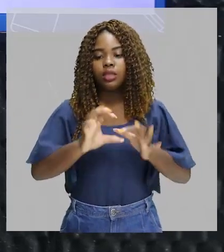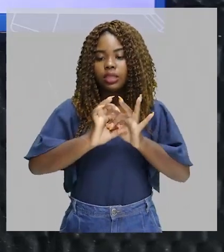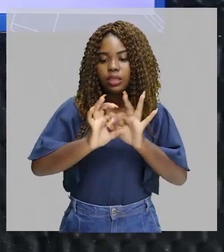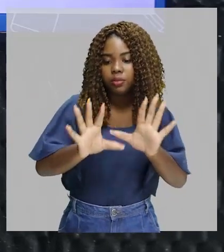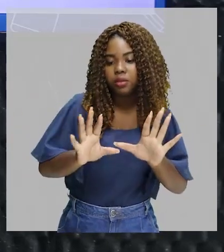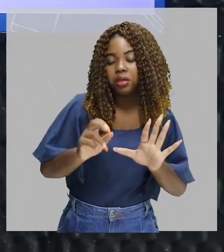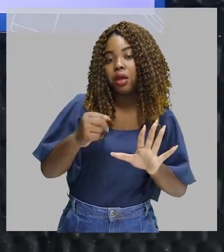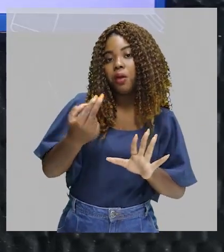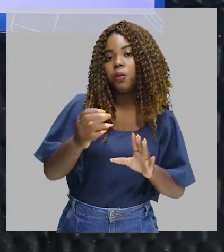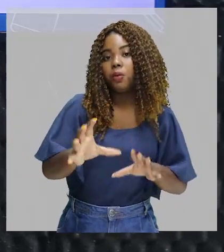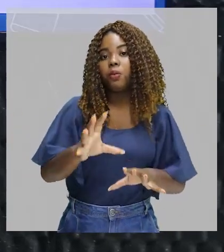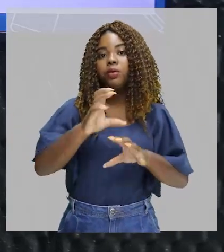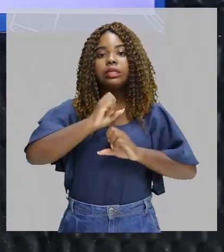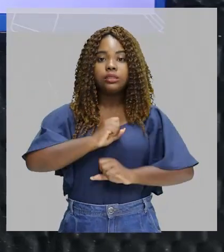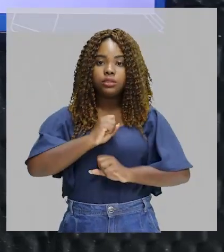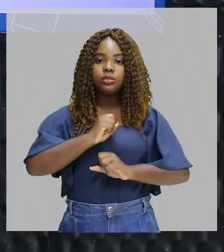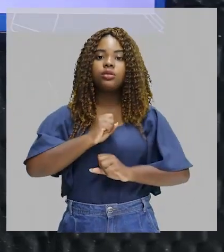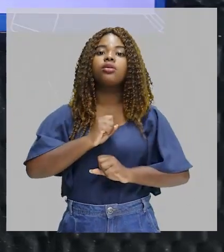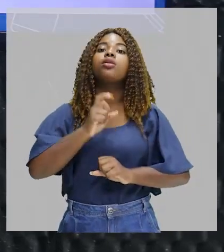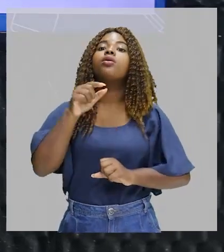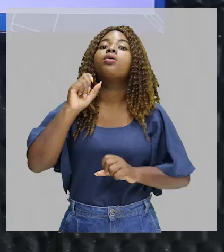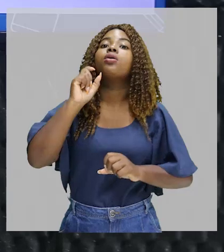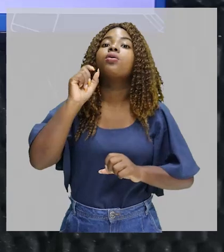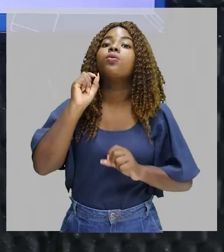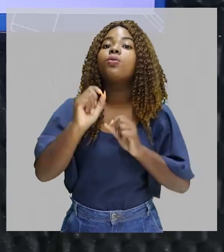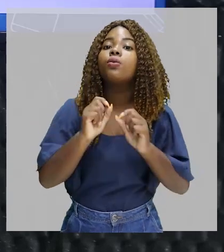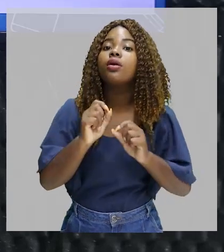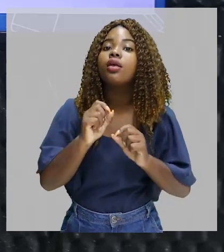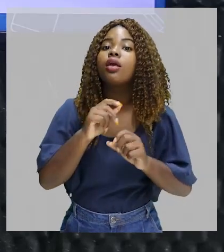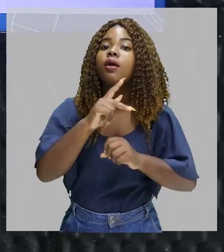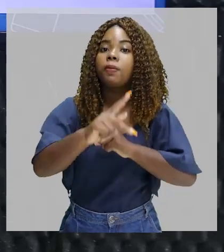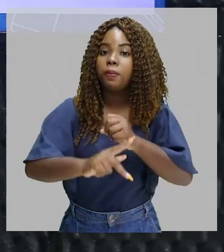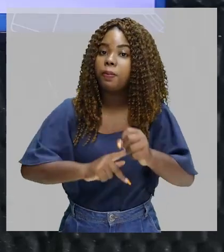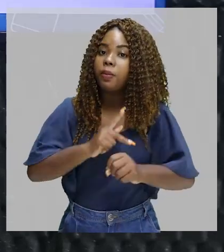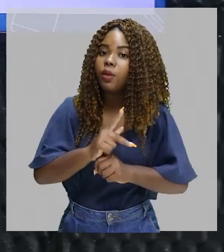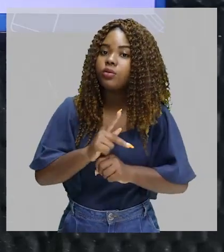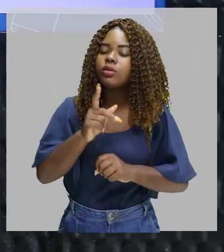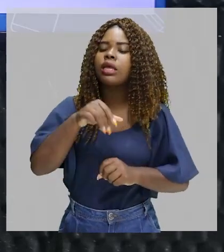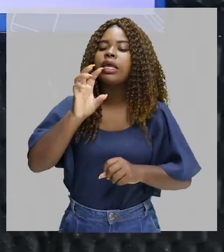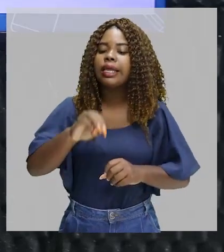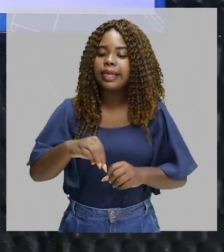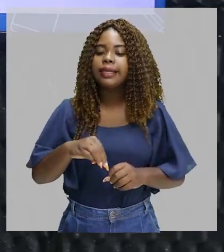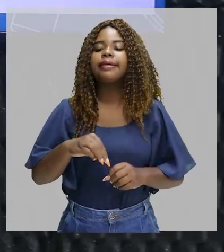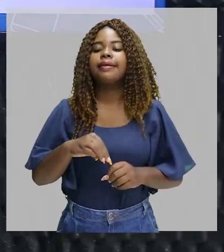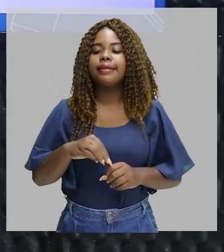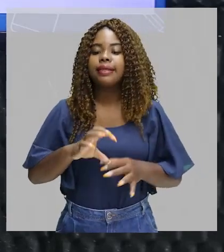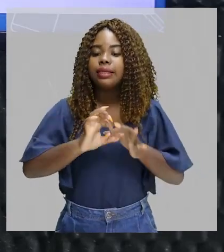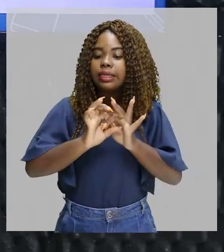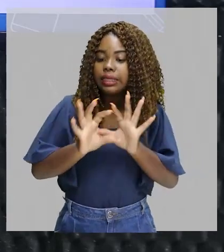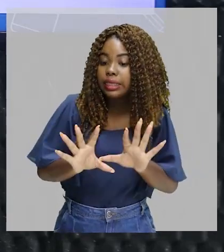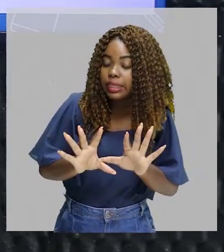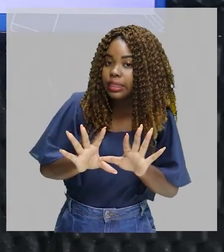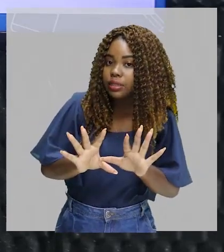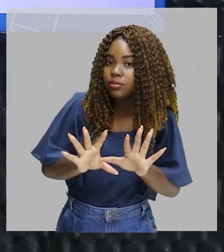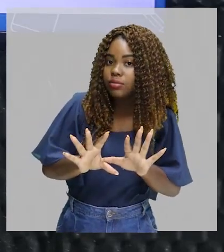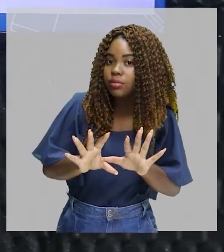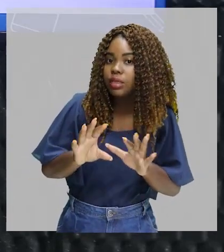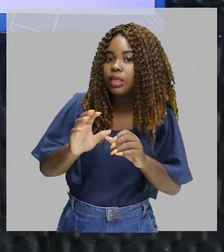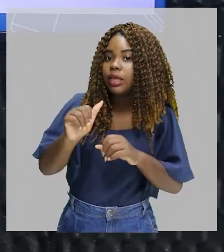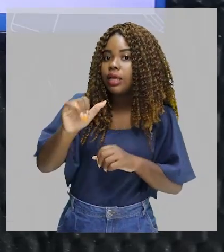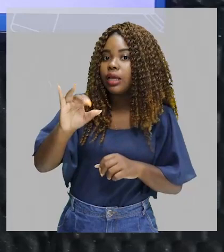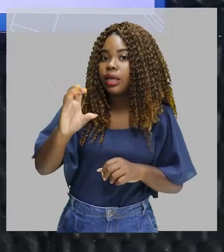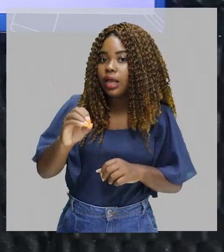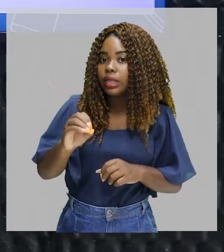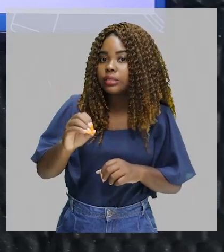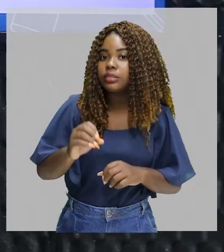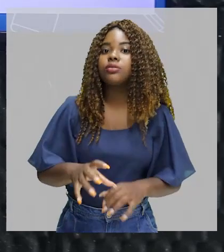receber quem? Prótons. Quem cede prótons é ácido, quem recebe prótons